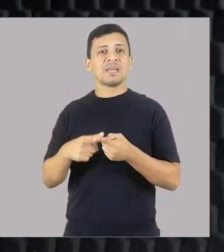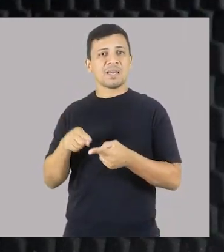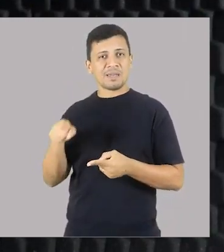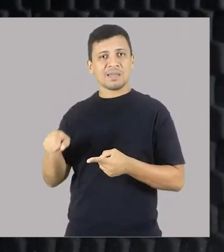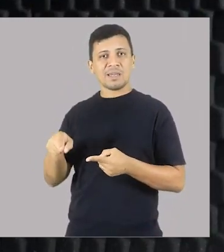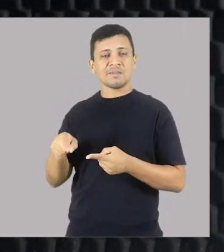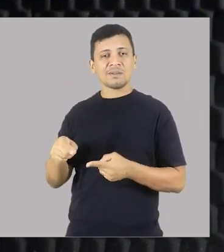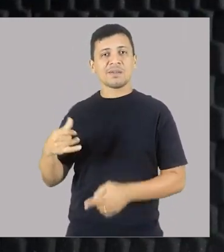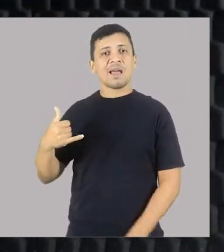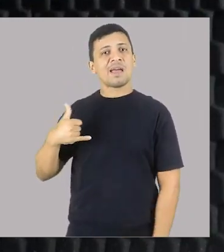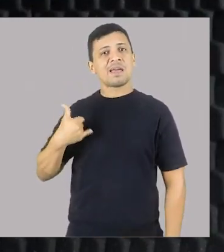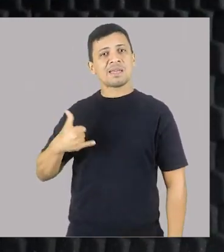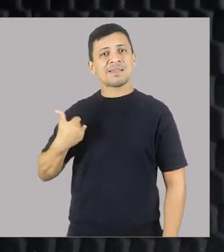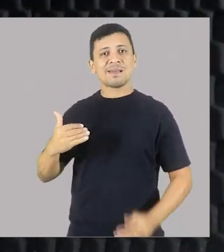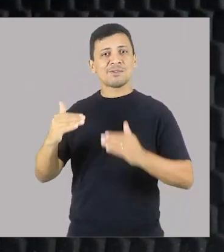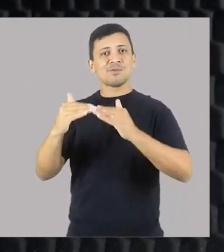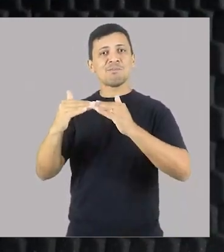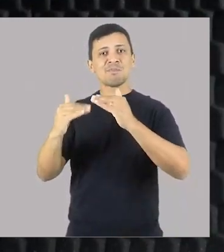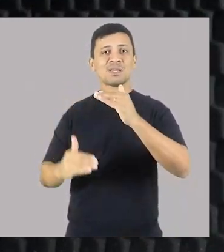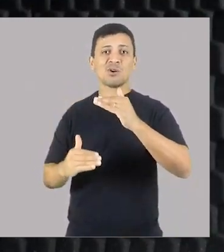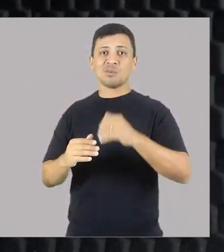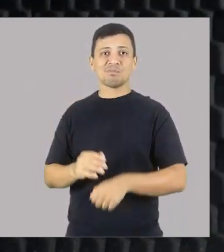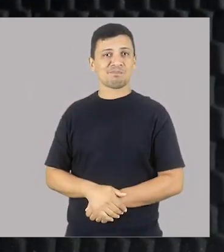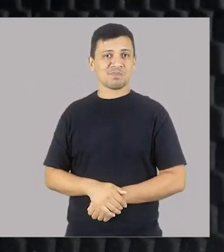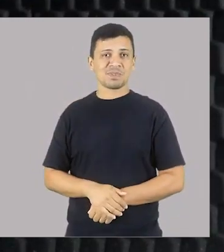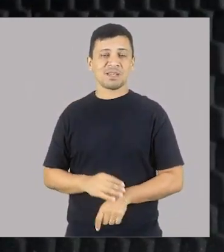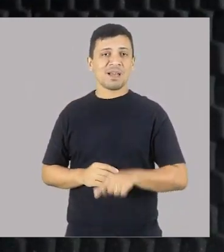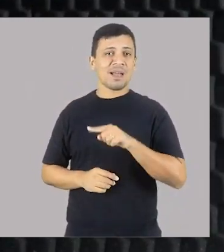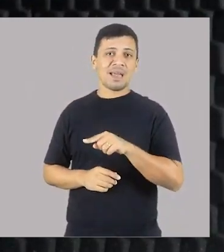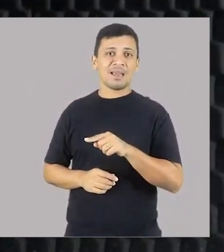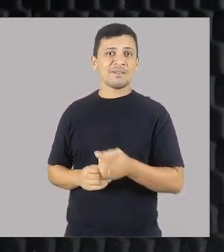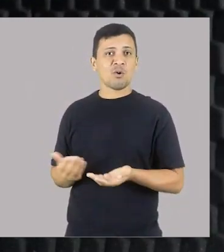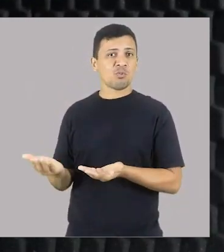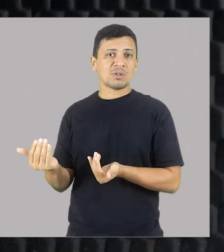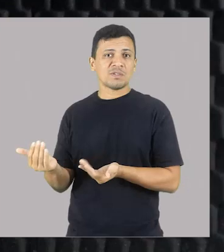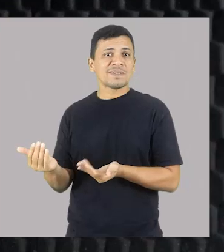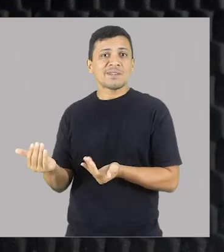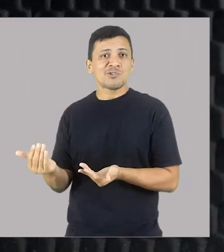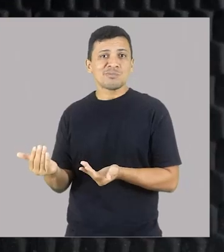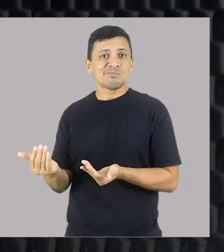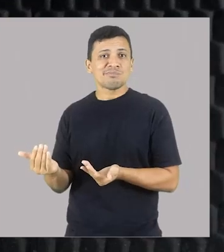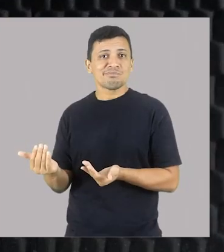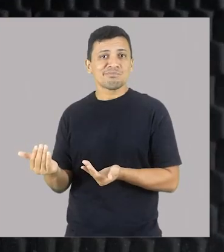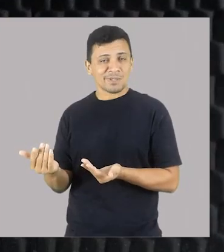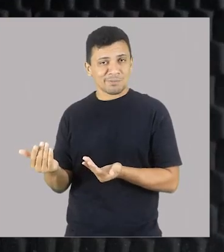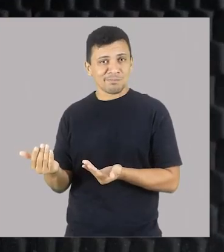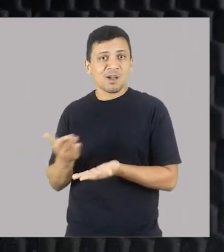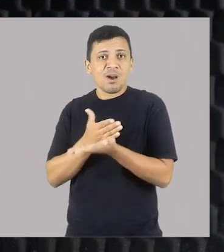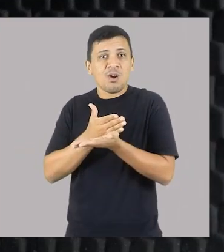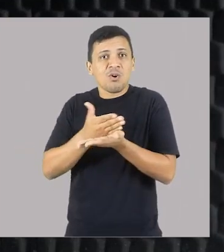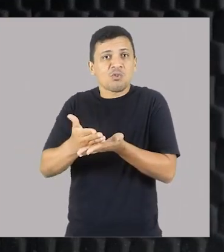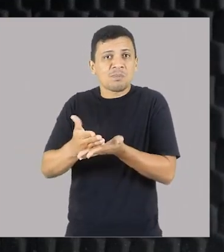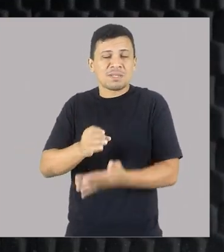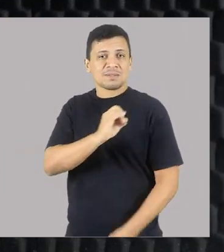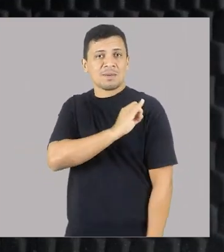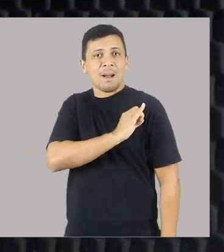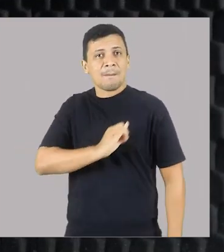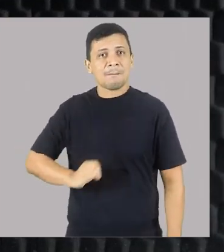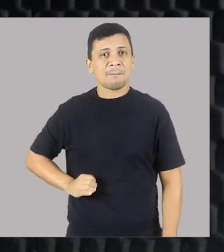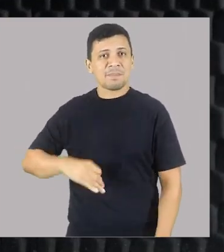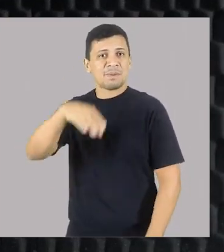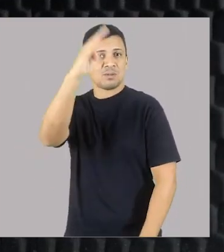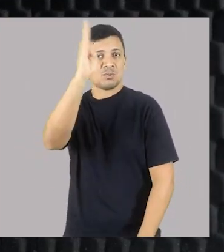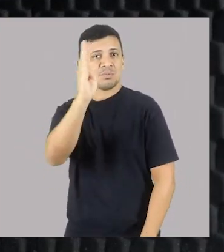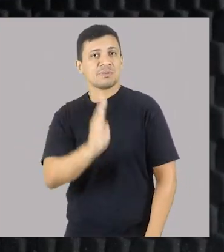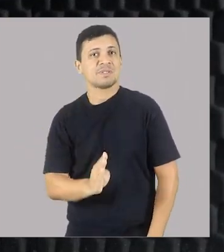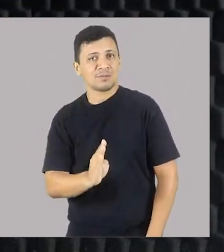de idade, ele ainda é uma criança ou um adolescente, uma criança para o momento histórico da